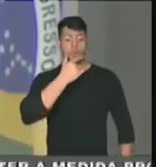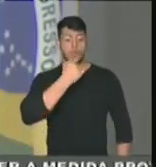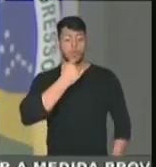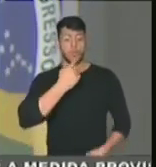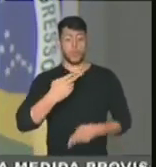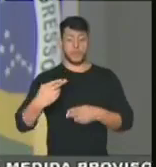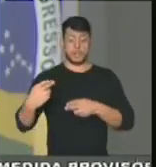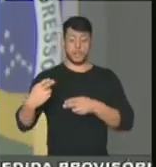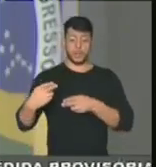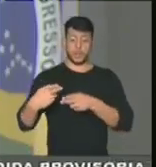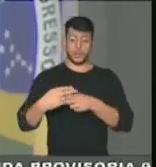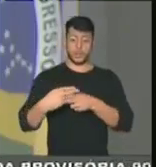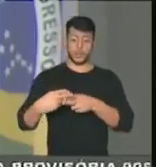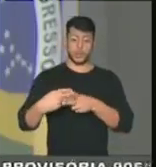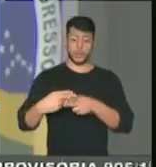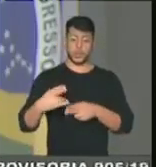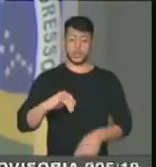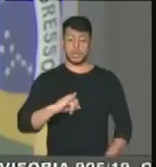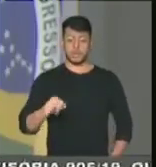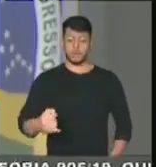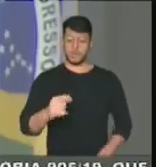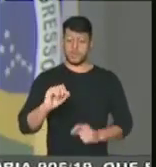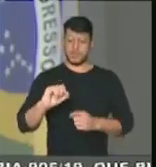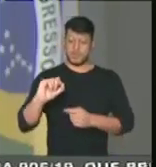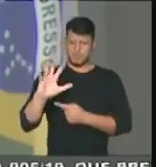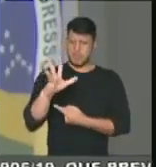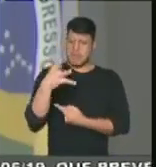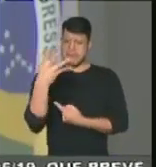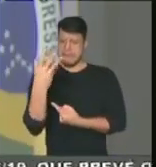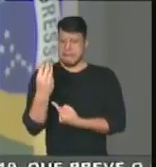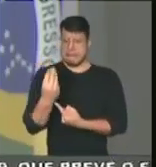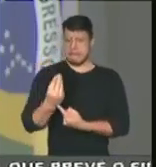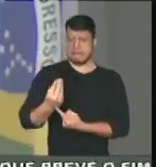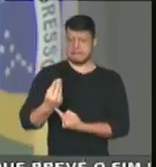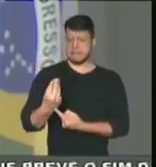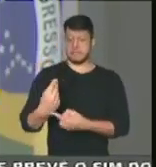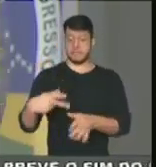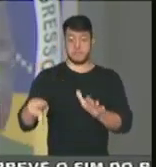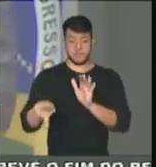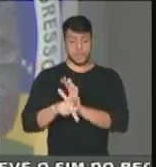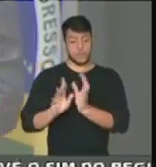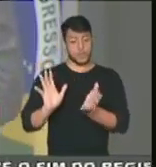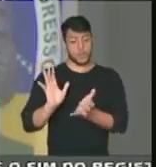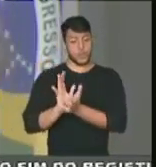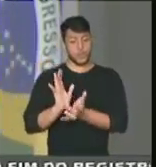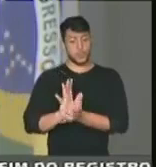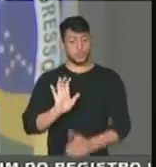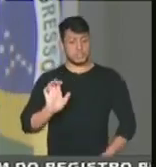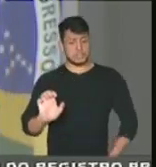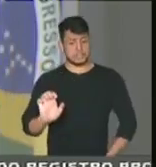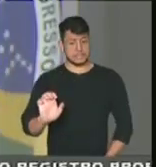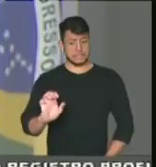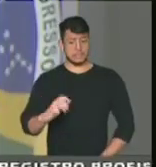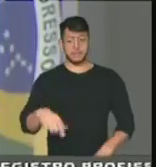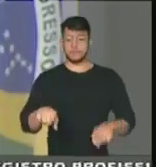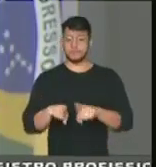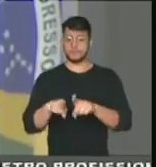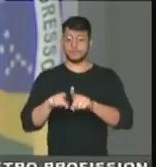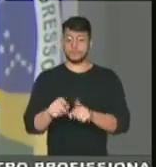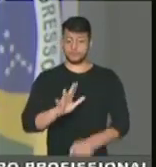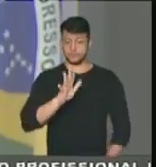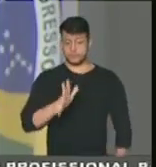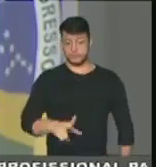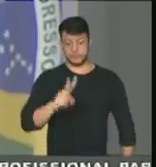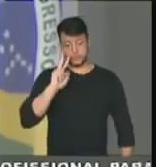ele numa performance artística da esquerda eu já vi rasgarem